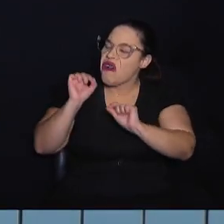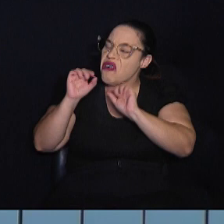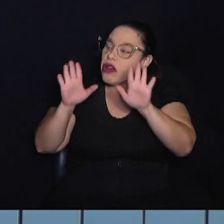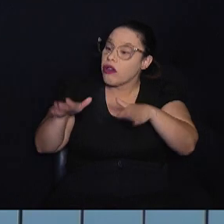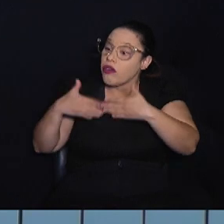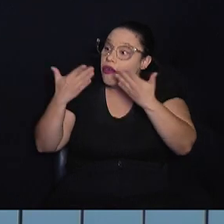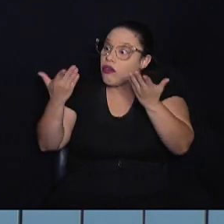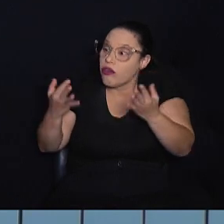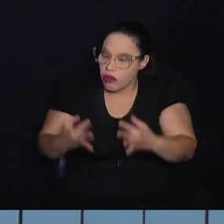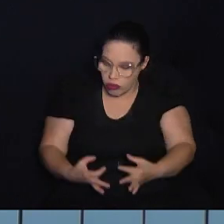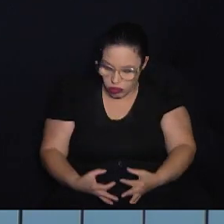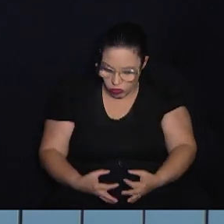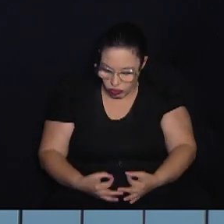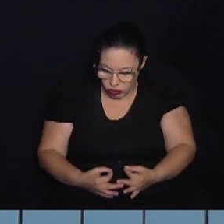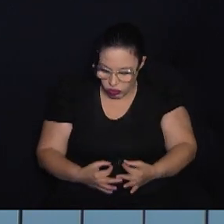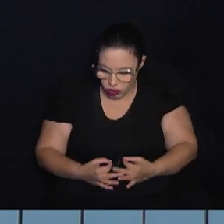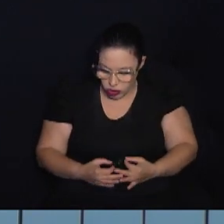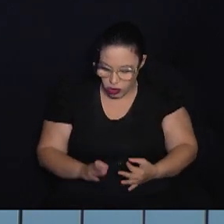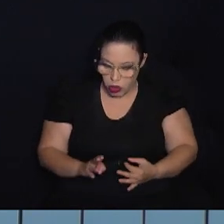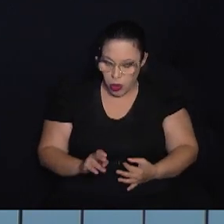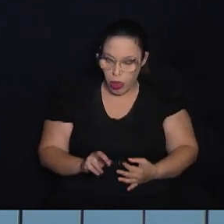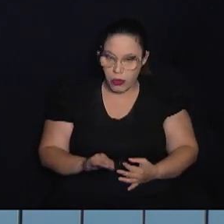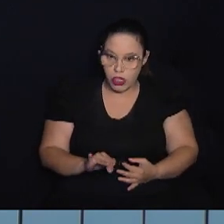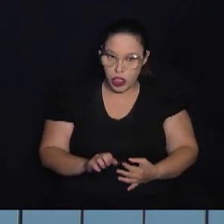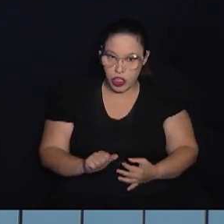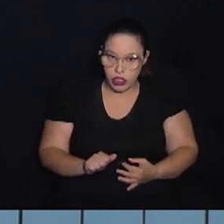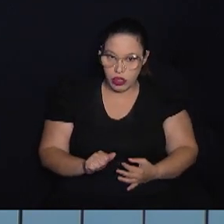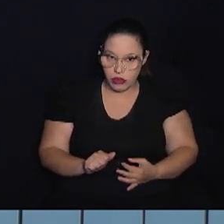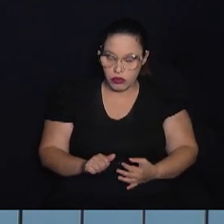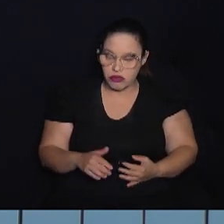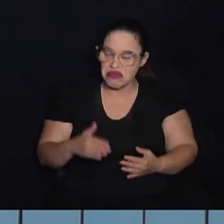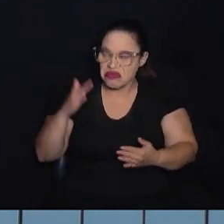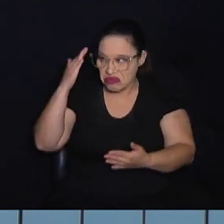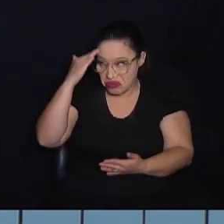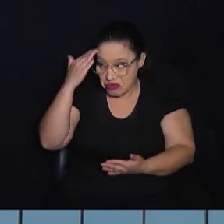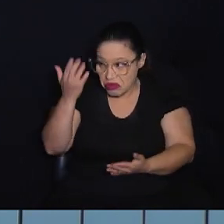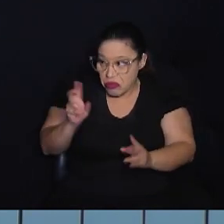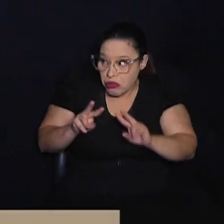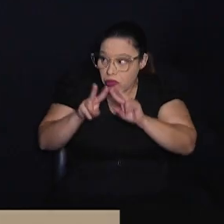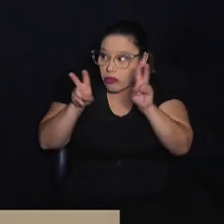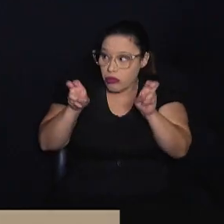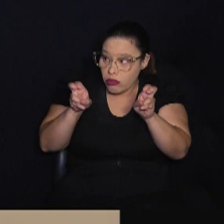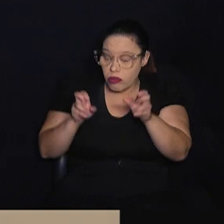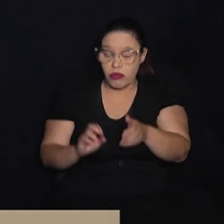né, o câncer de bexiga, né, para o pessoal entender melhor o assunto.